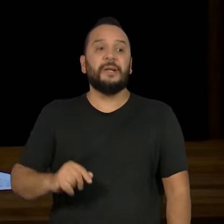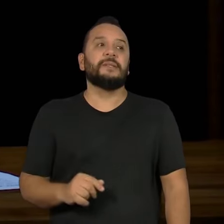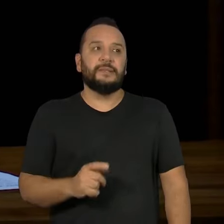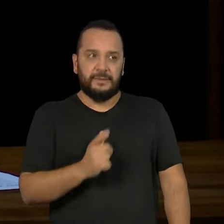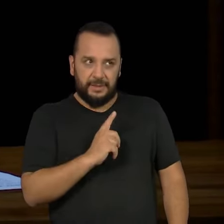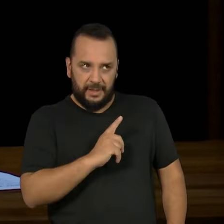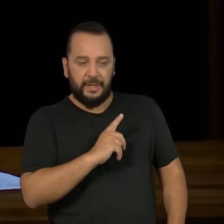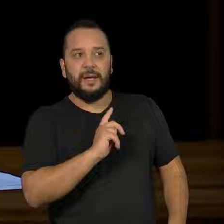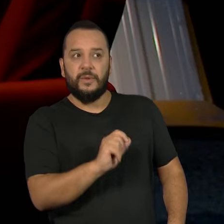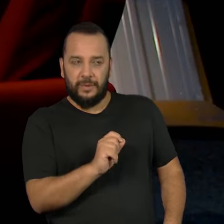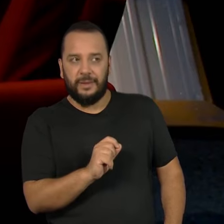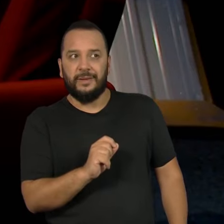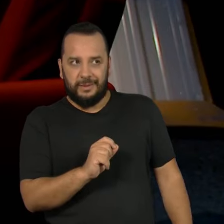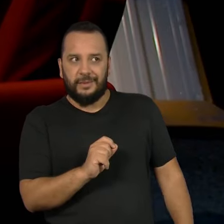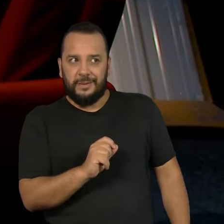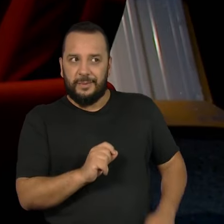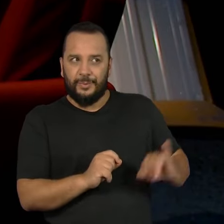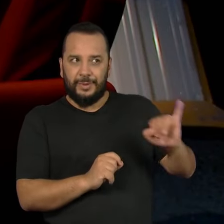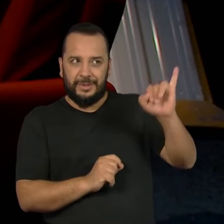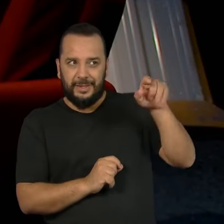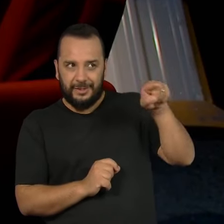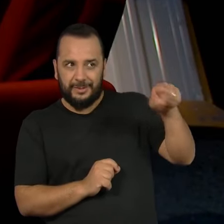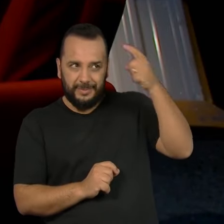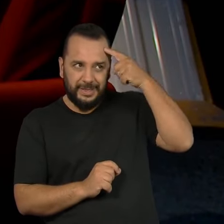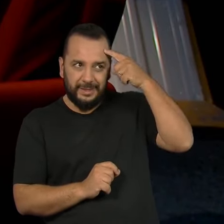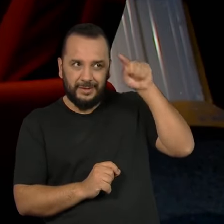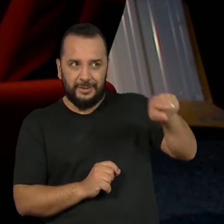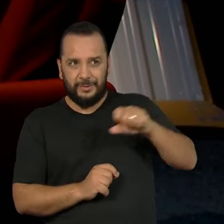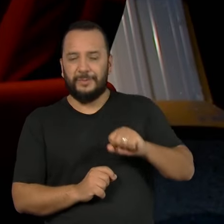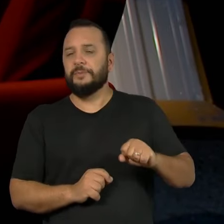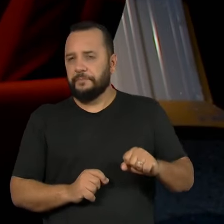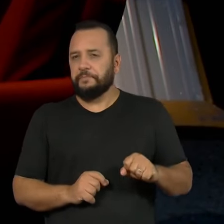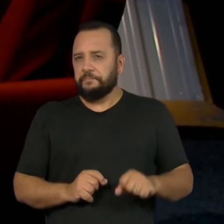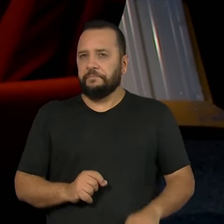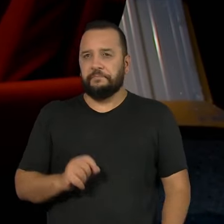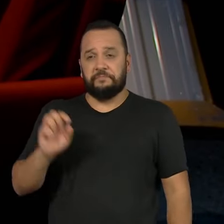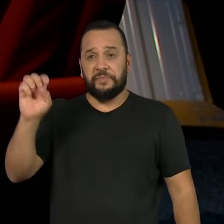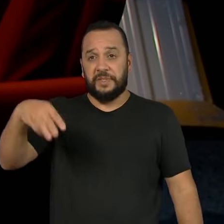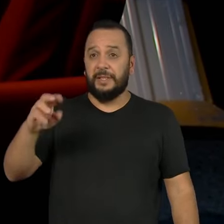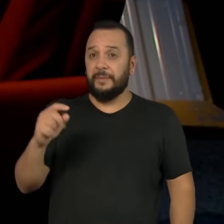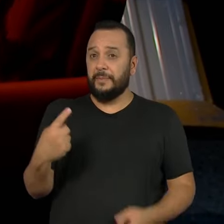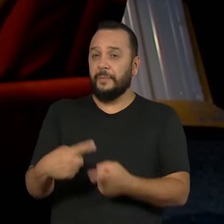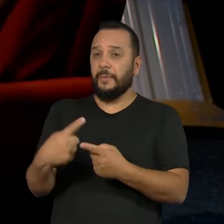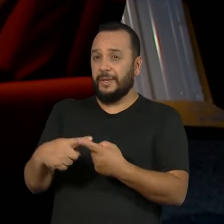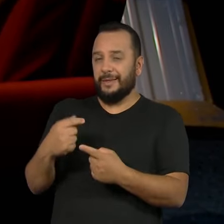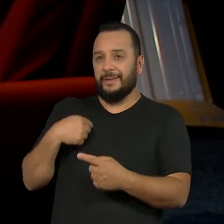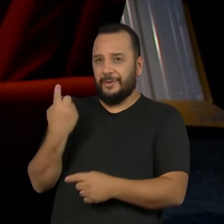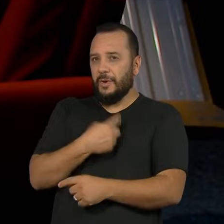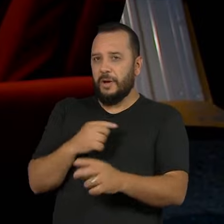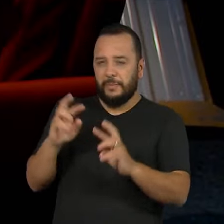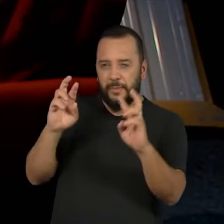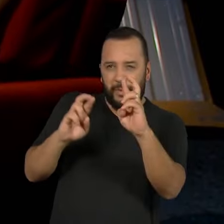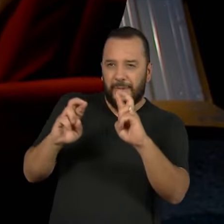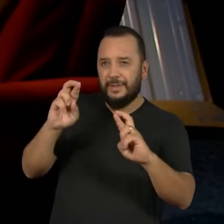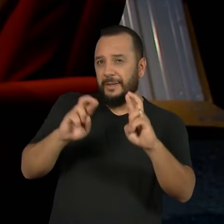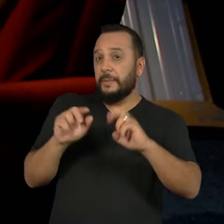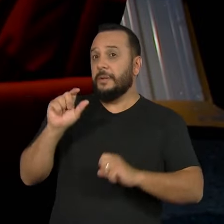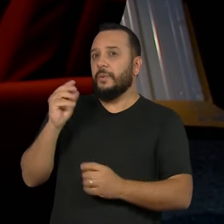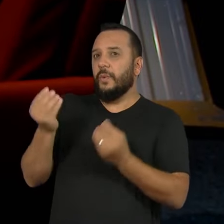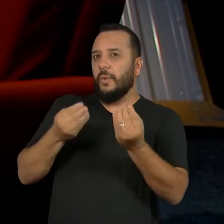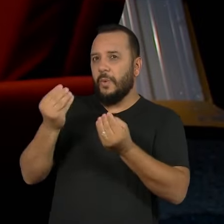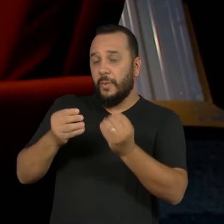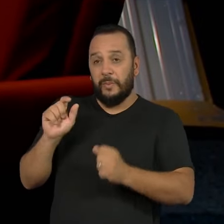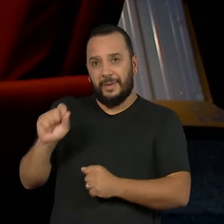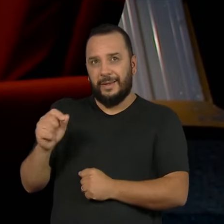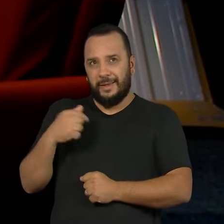mas é algo que é por isso que a gente vem eh vem fazendo essa esse esse monitoramento da oferta a gente costuma dizer da oferta